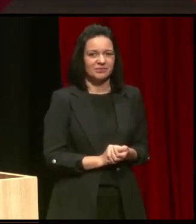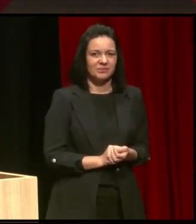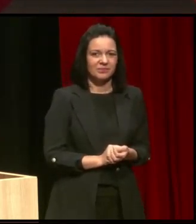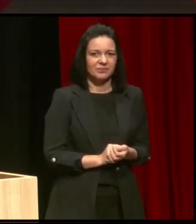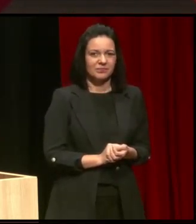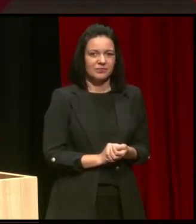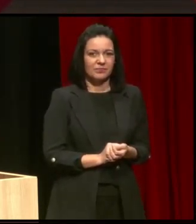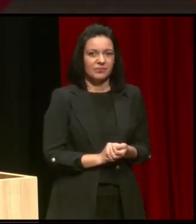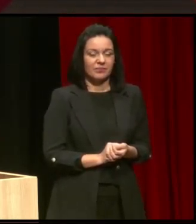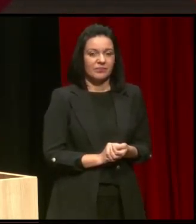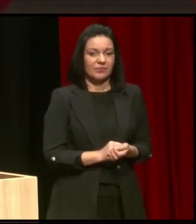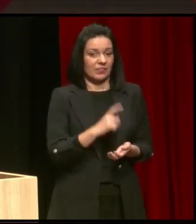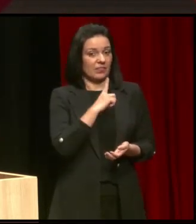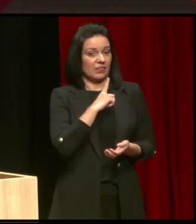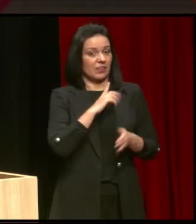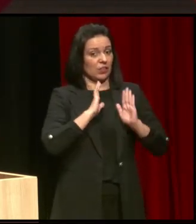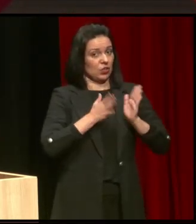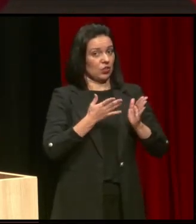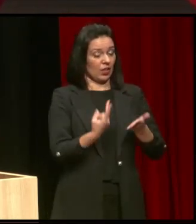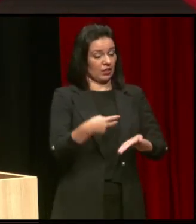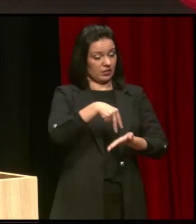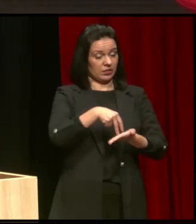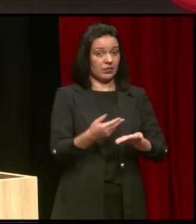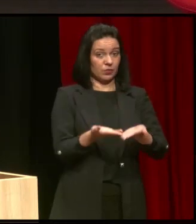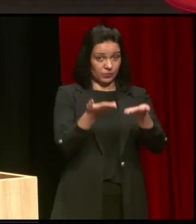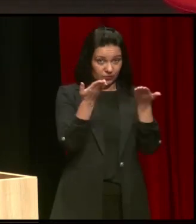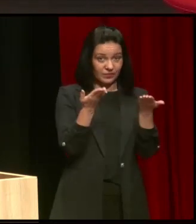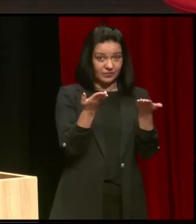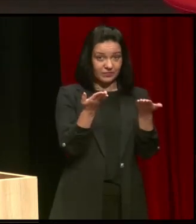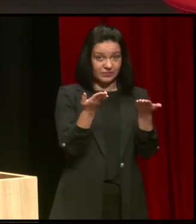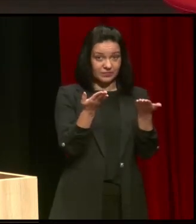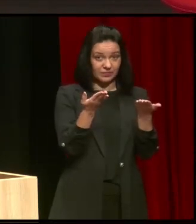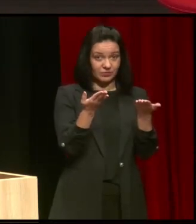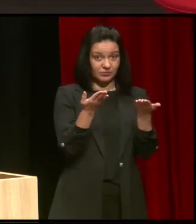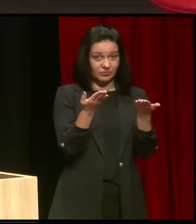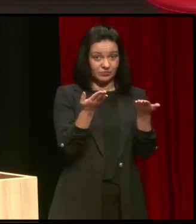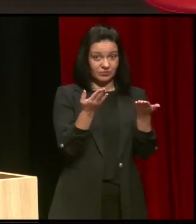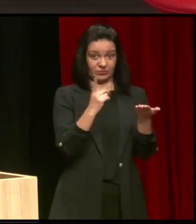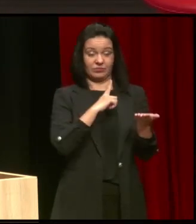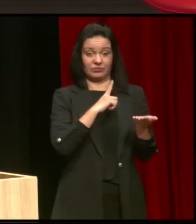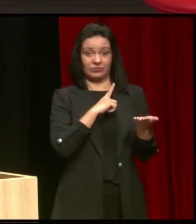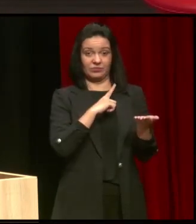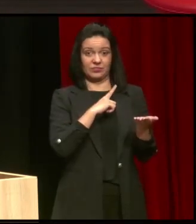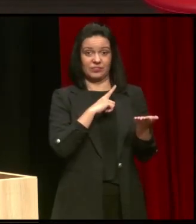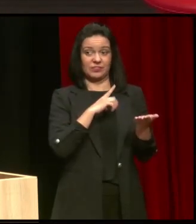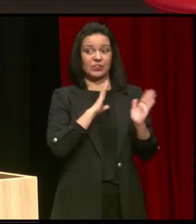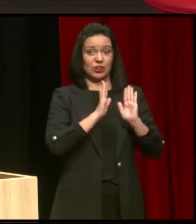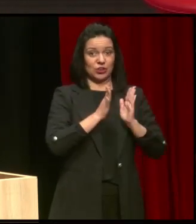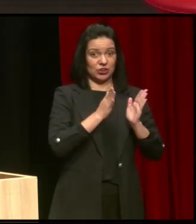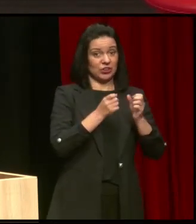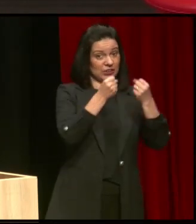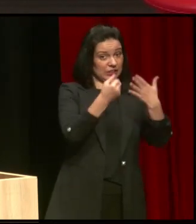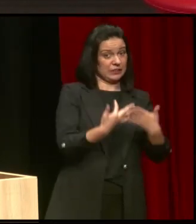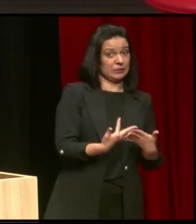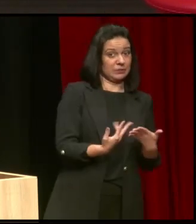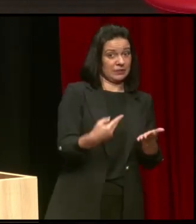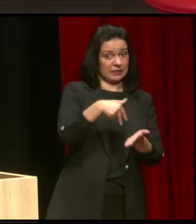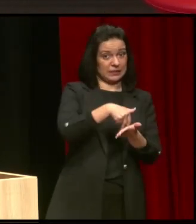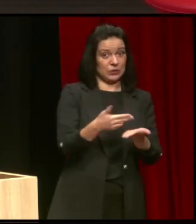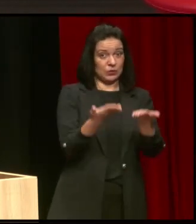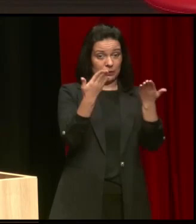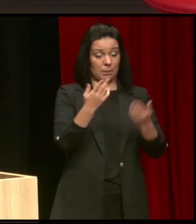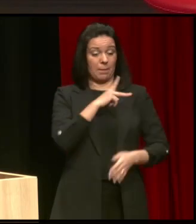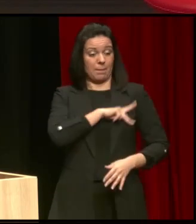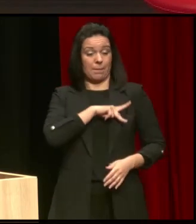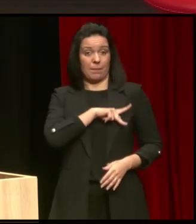Qual é o capítulo maior da ressurreição? É 1 Coríntios 15. O capítulo inteiro, 1 Coríntios 15, é a ressurreição. E o apóstolo Paulo